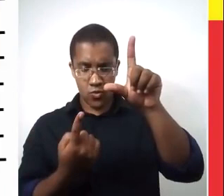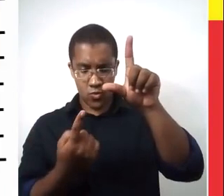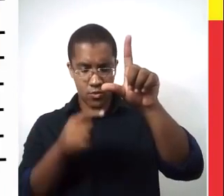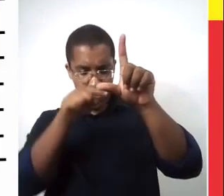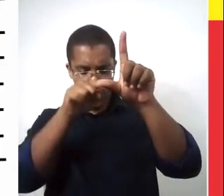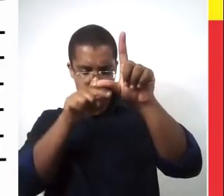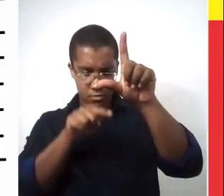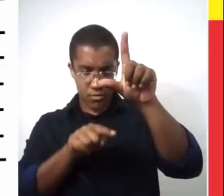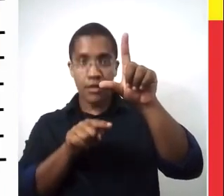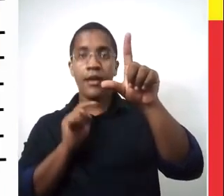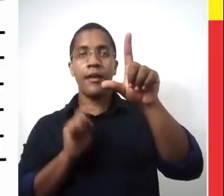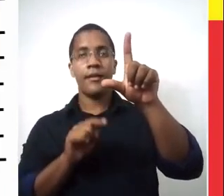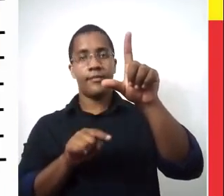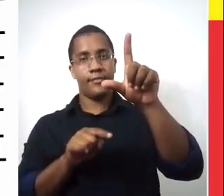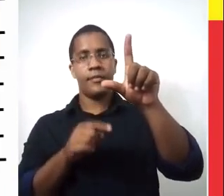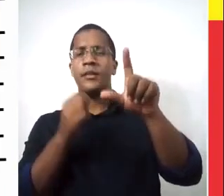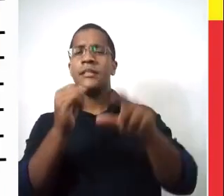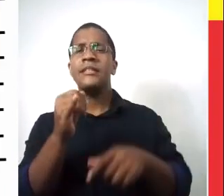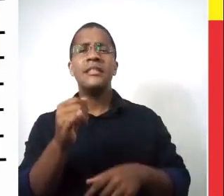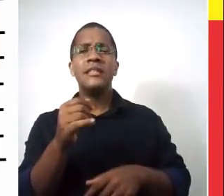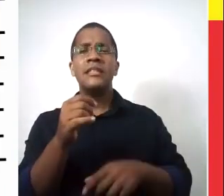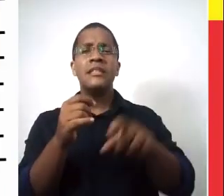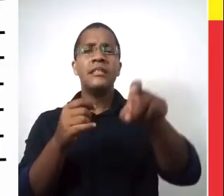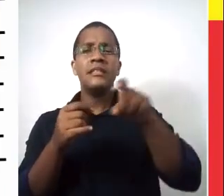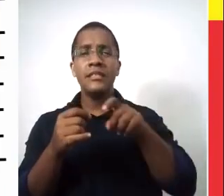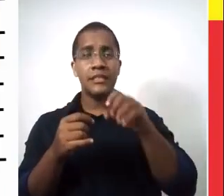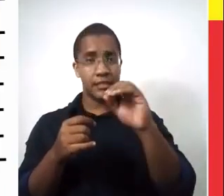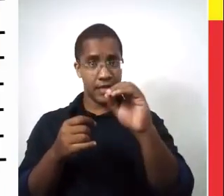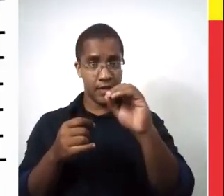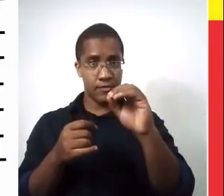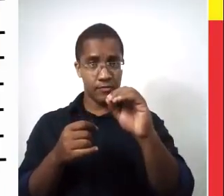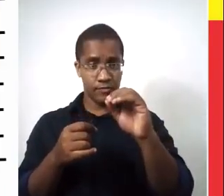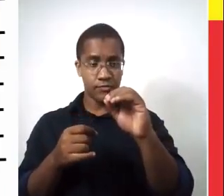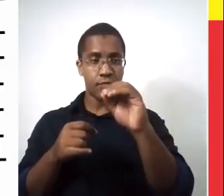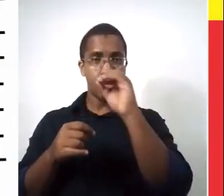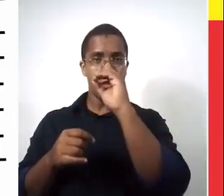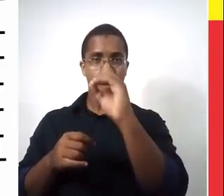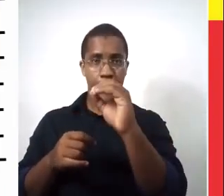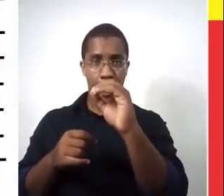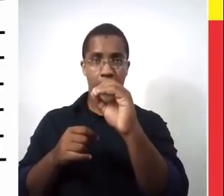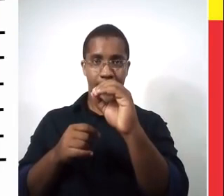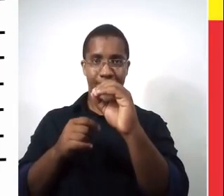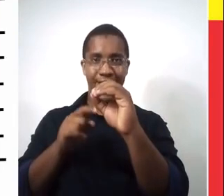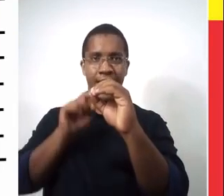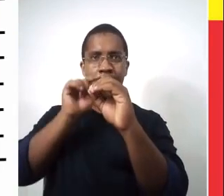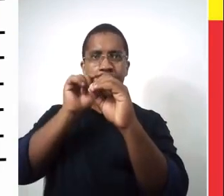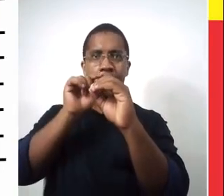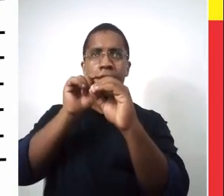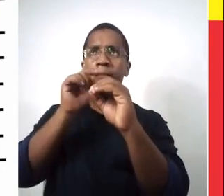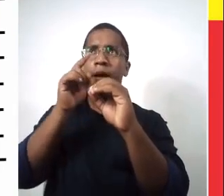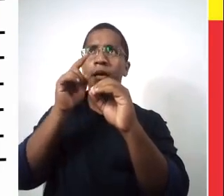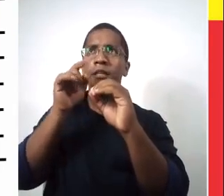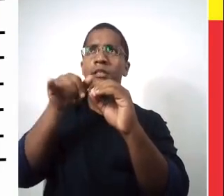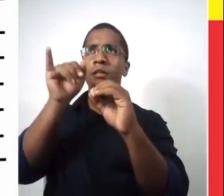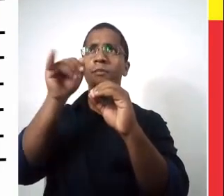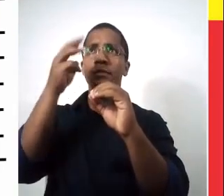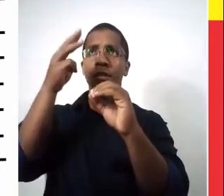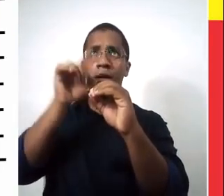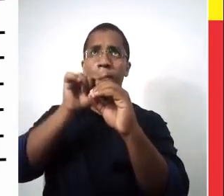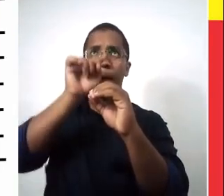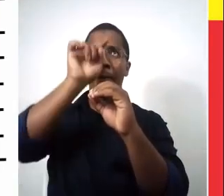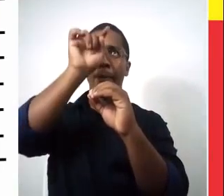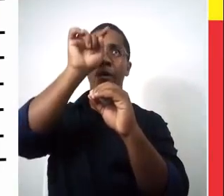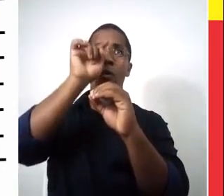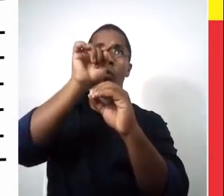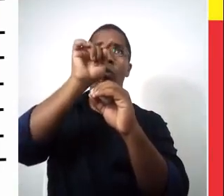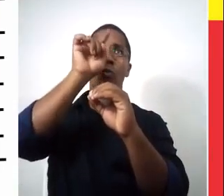0 e o resultado do y for 3. Você bota no y, marca lá o pontinho de 3. Agora, se for menos 3, então você